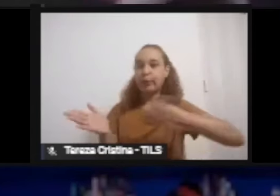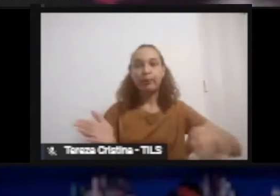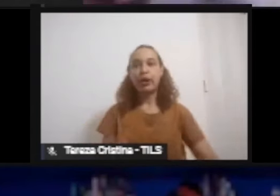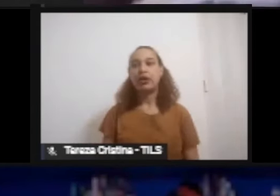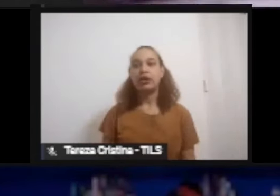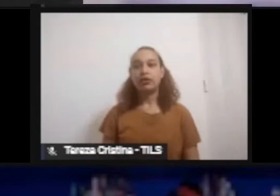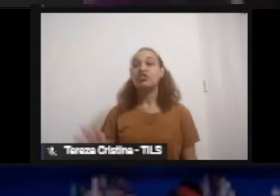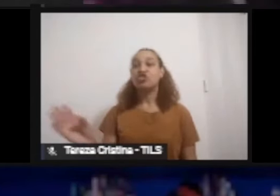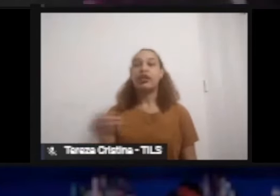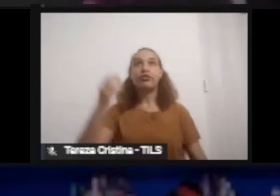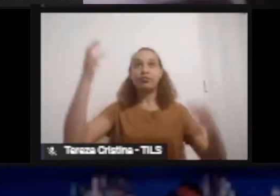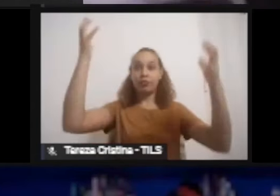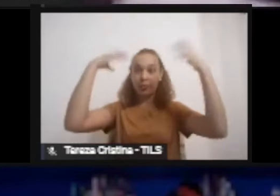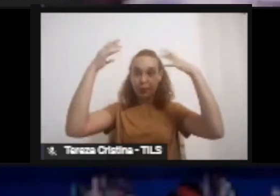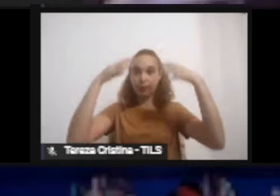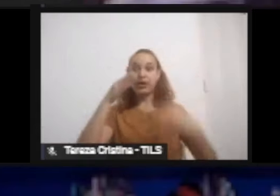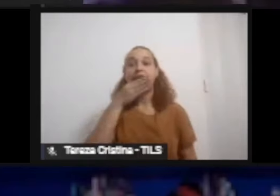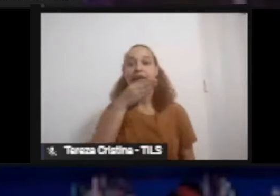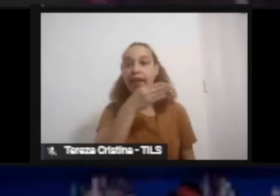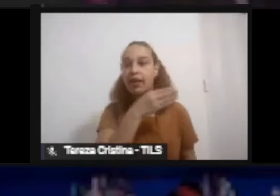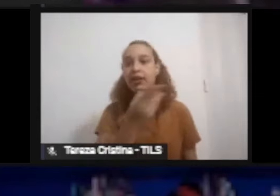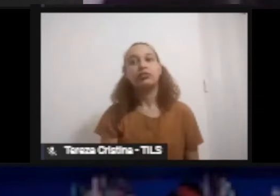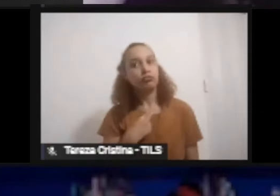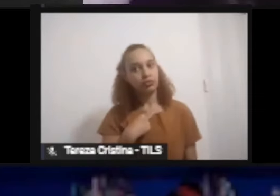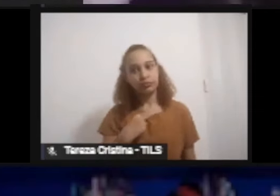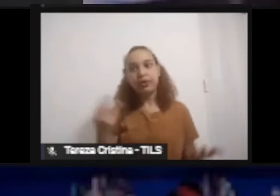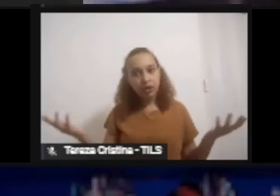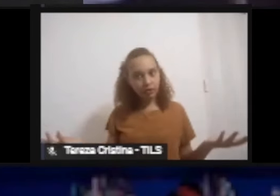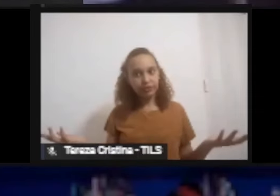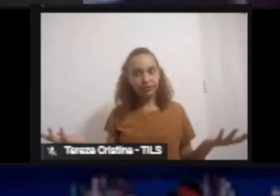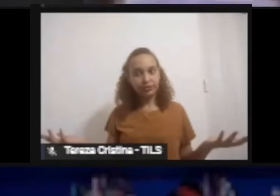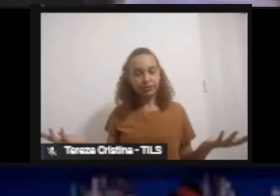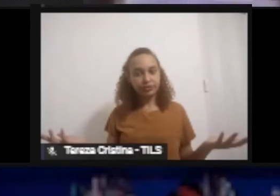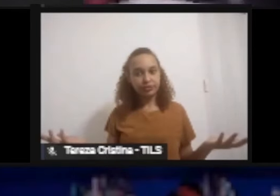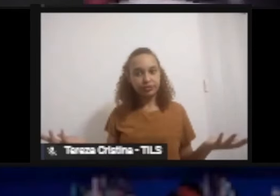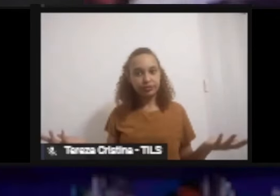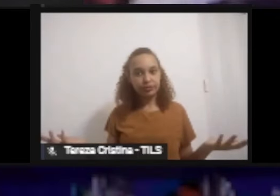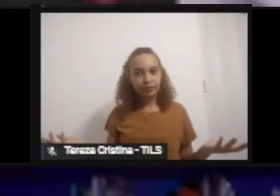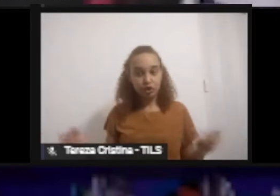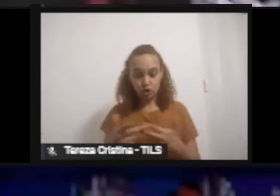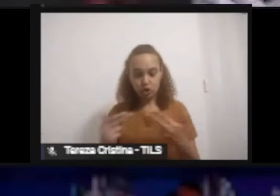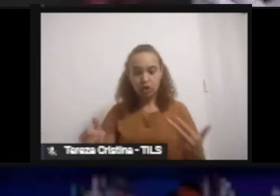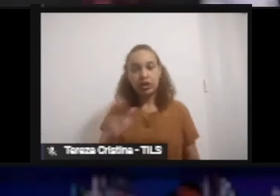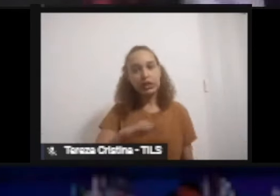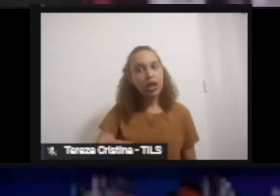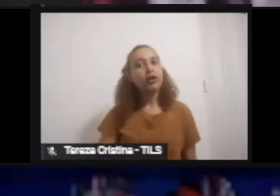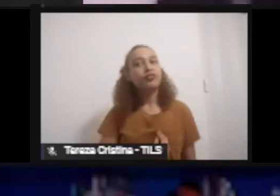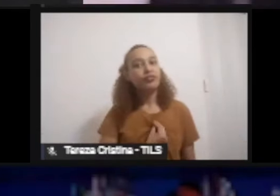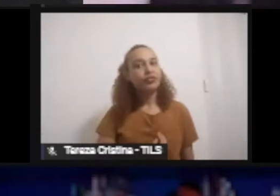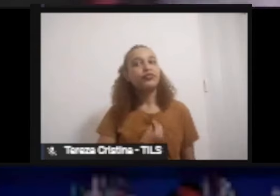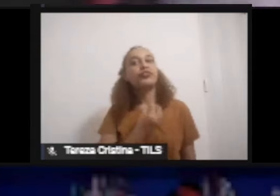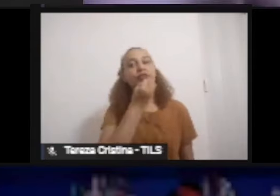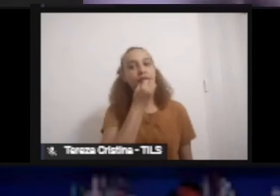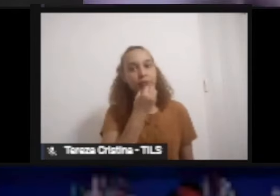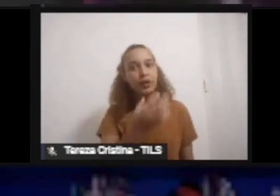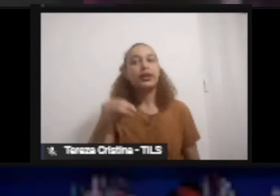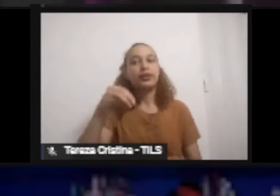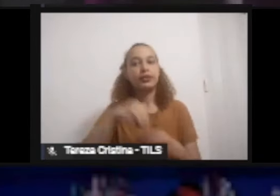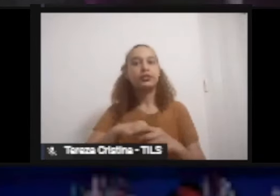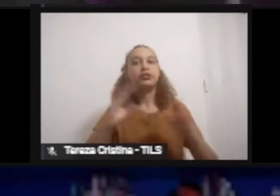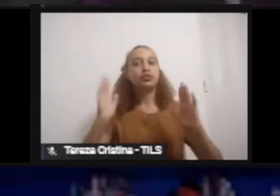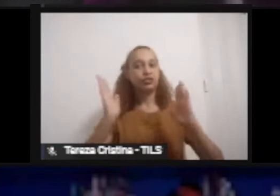quente. Necessidade básica, conforto, né? Para a criança viver bem, ter qualidade de vida lá dentro da sua casa, isso